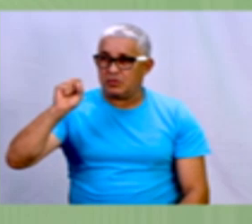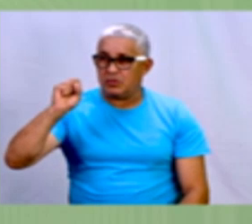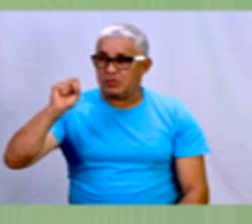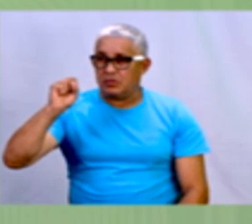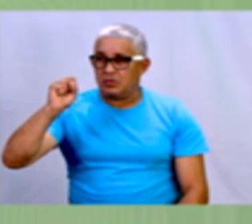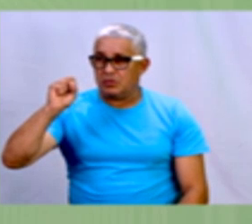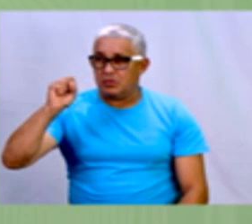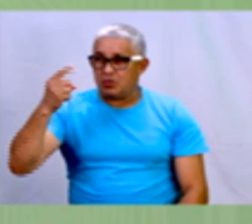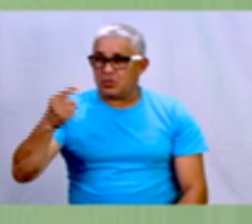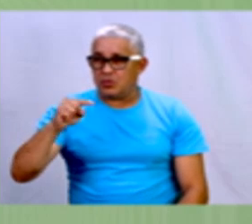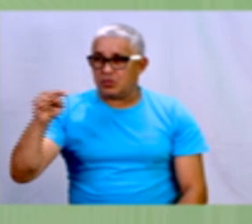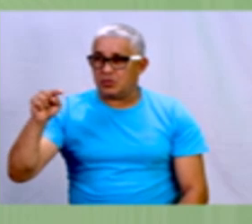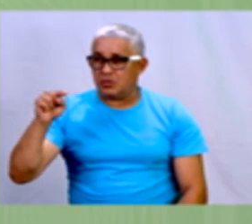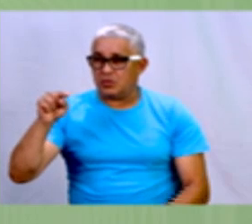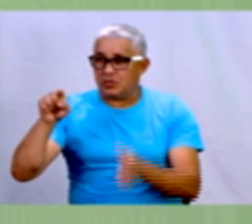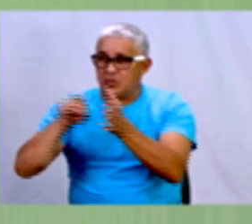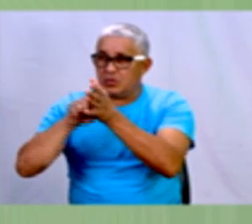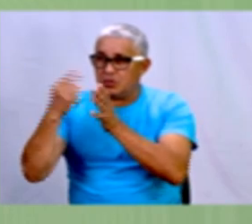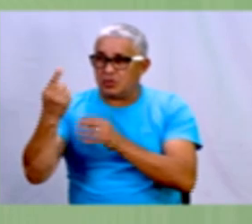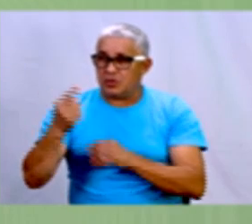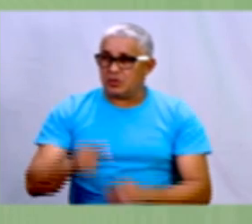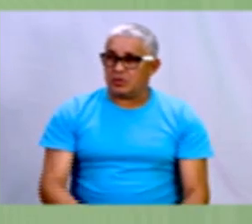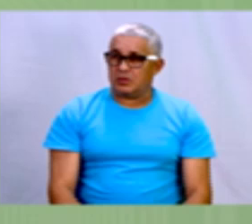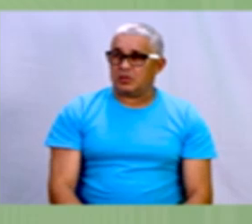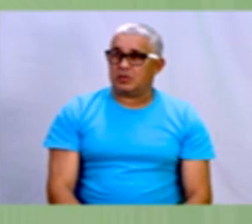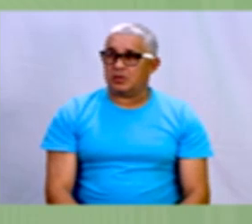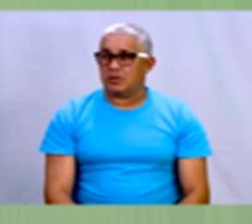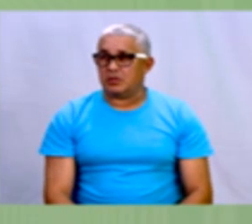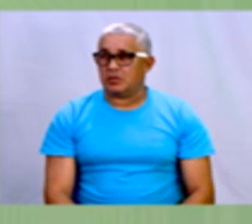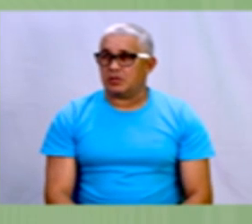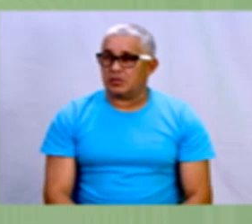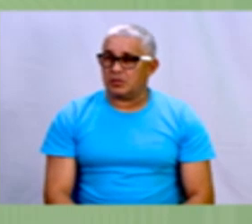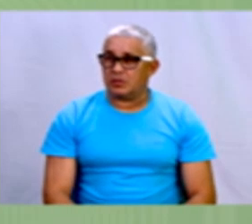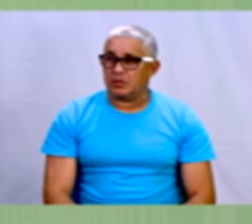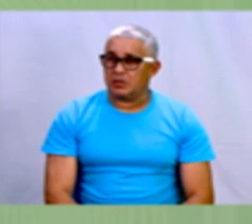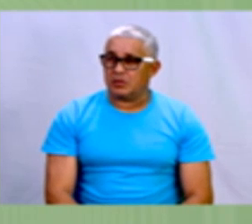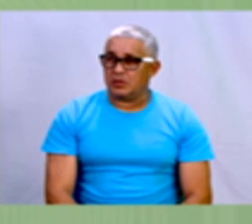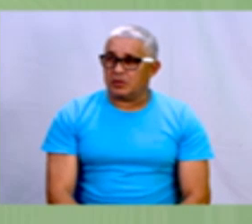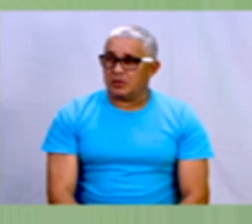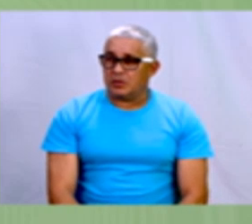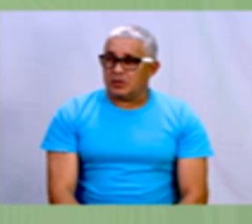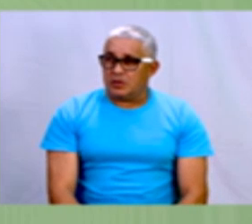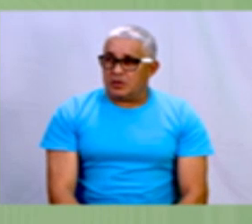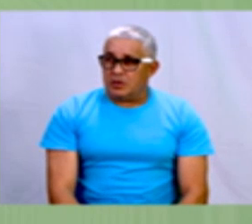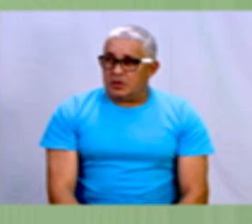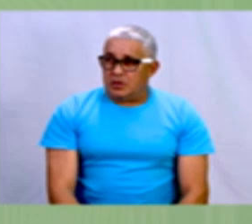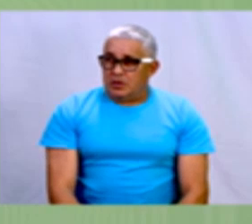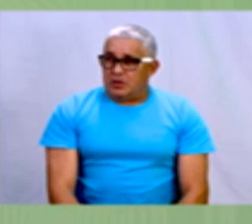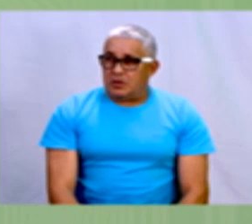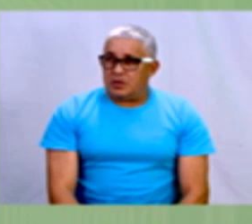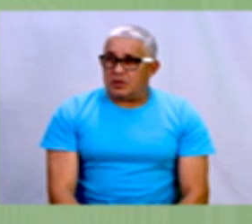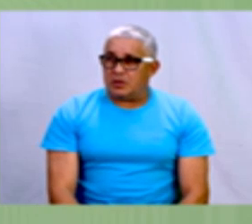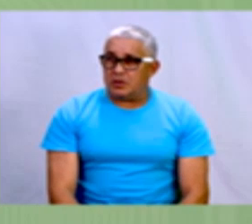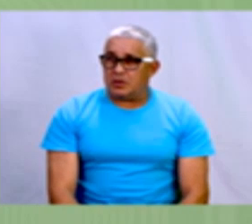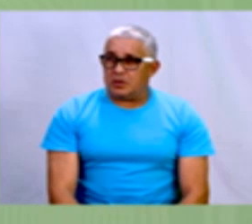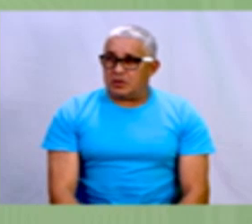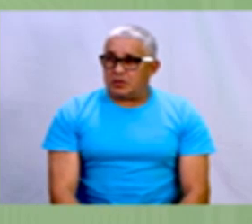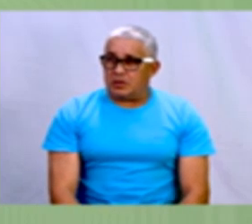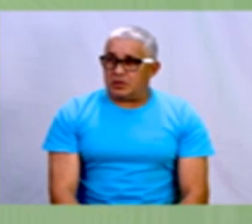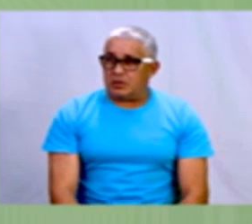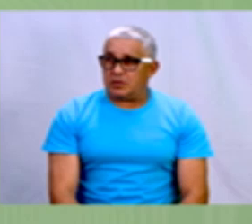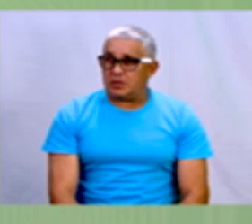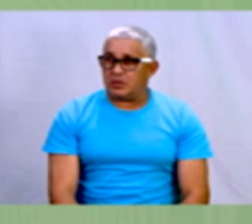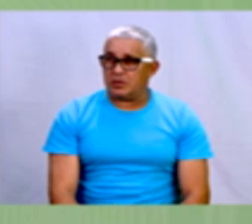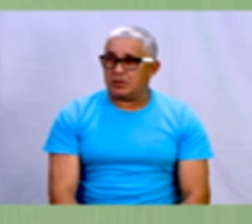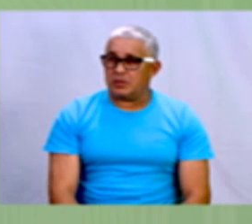1,02, desculpa, pessoal, é 1 mais 0,02. Com essa soma, a gente vai ter 1,02. Elevado